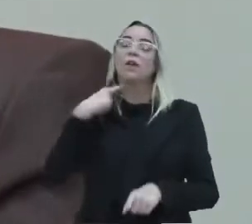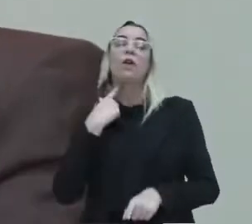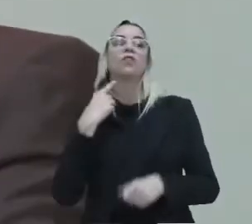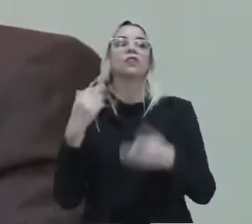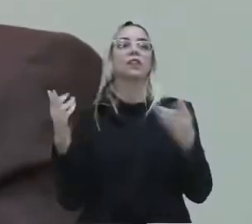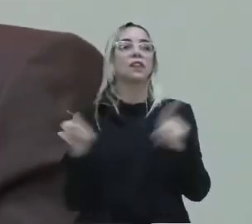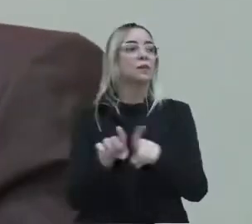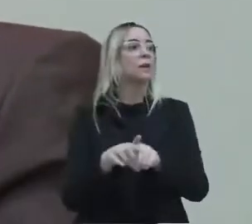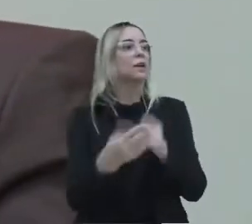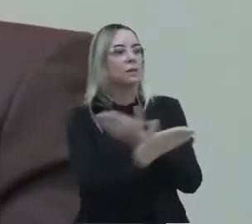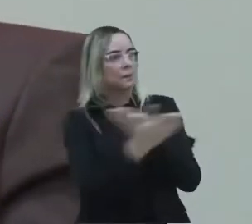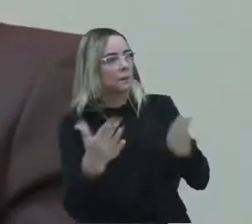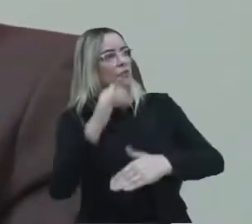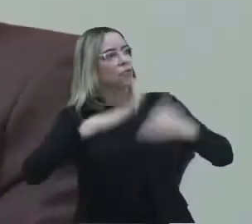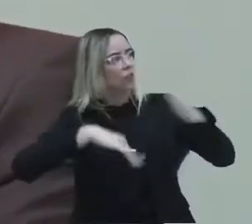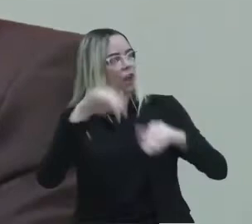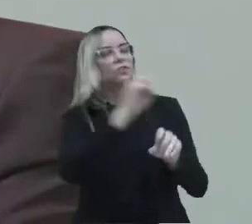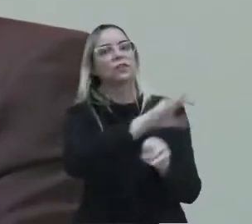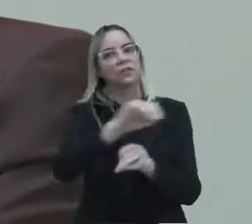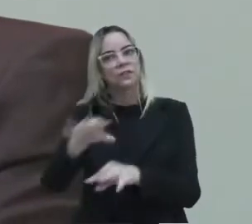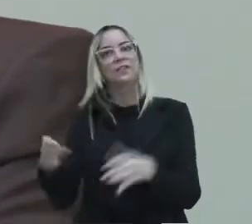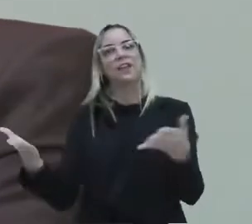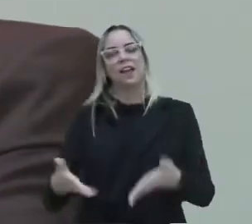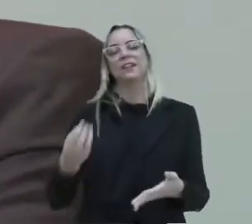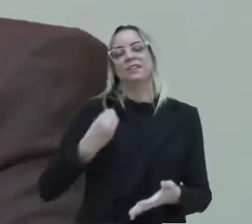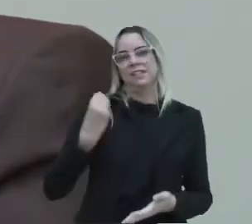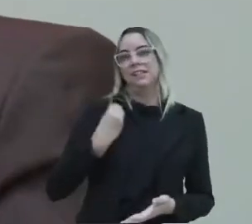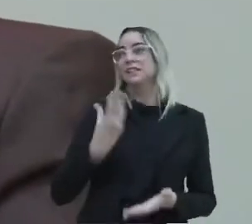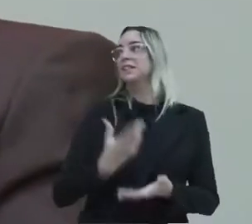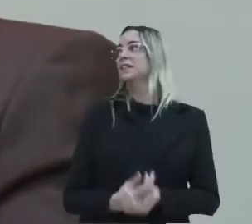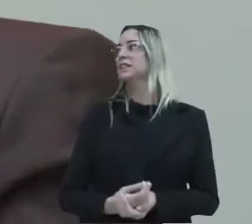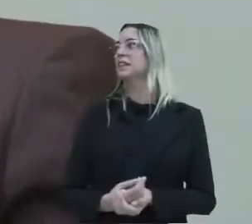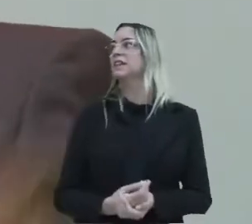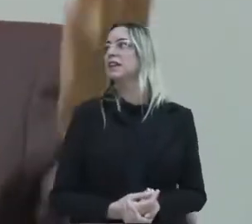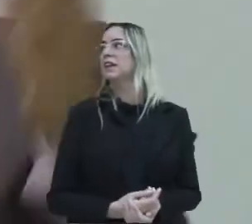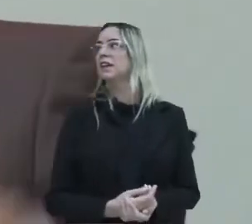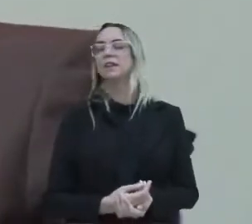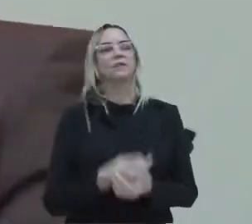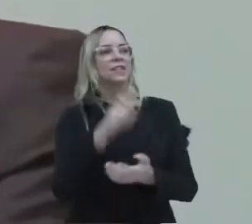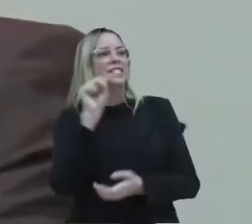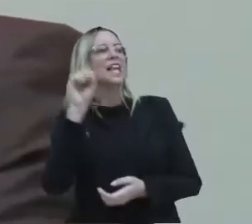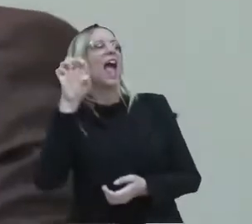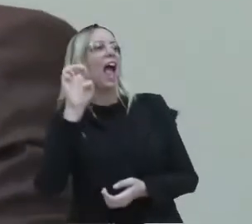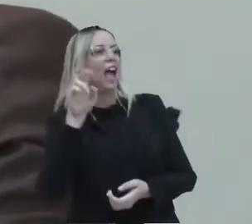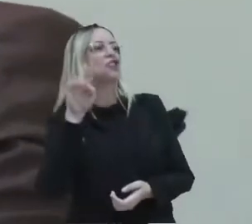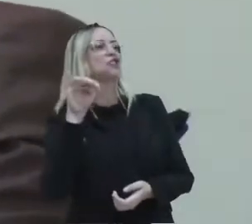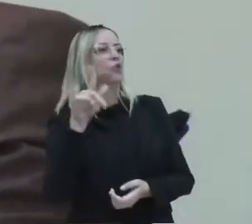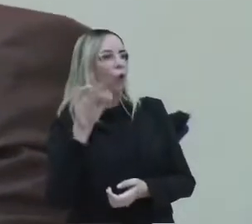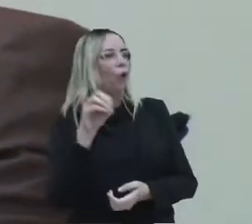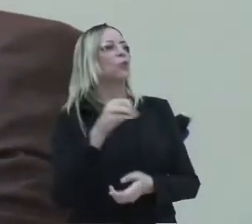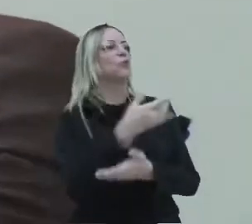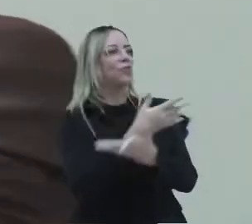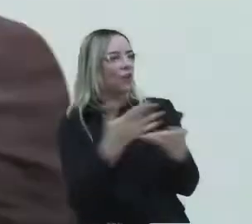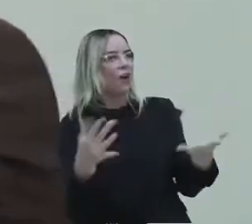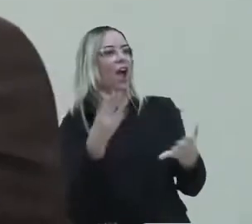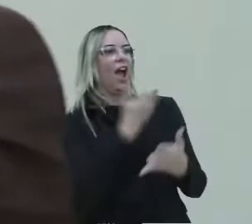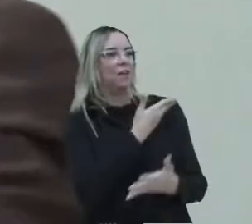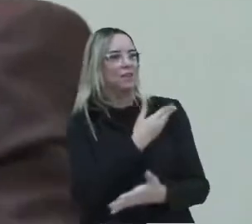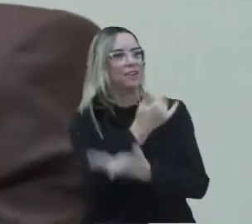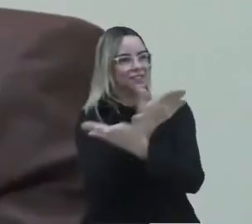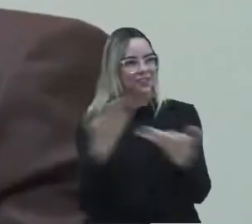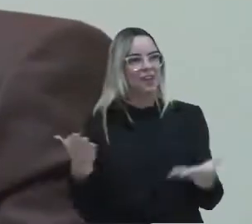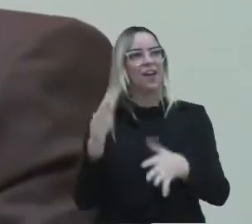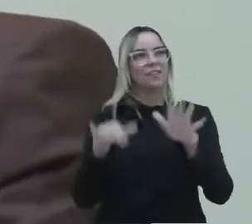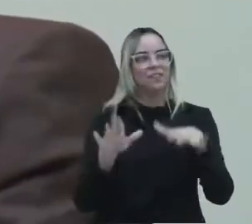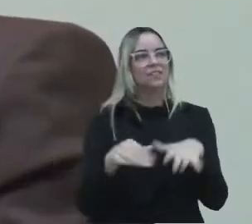educação, na pessoa do meu ex-colega de ensino fundamental, médio, Serginho, que faz parte. Em nome deles, quero